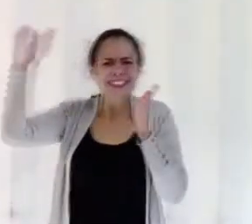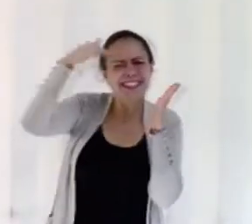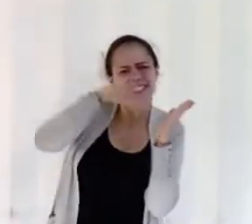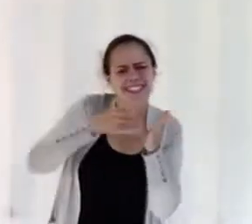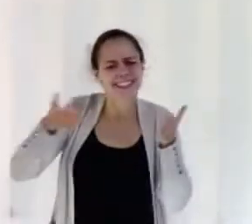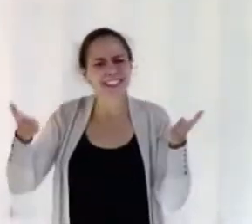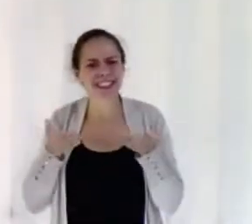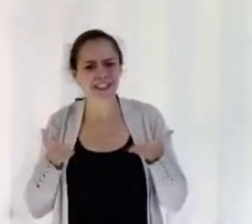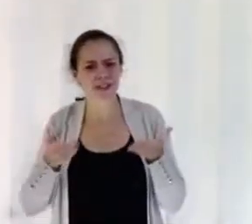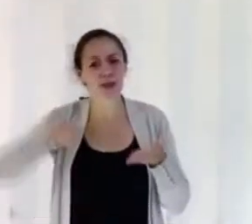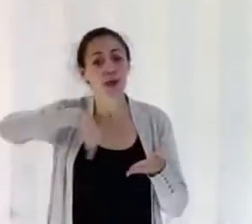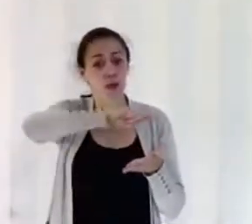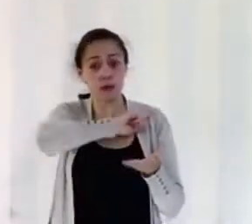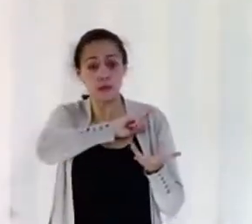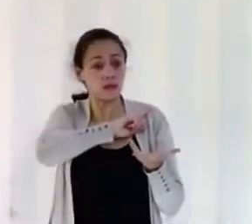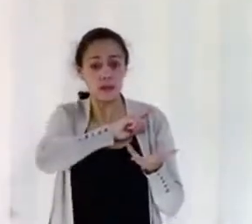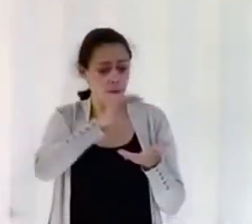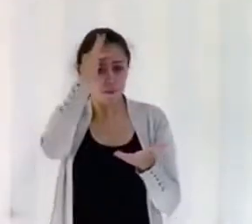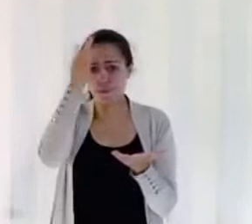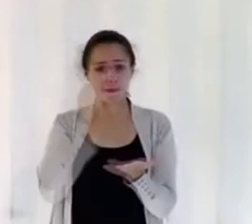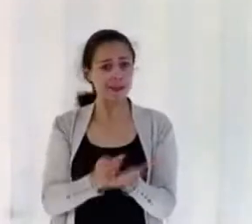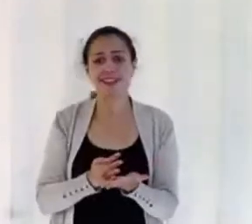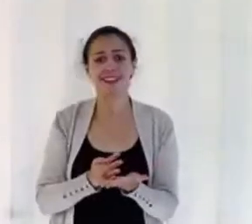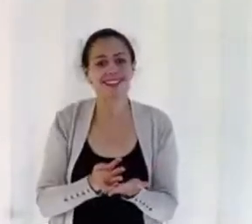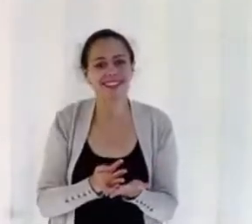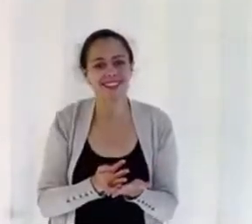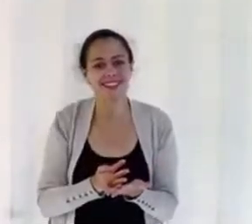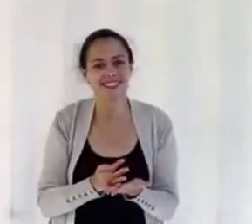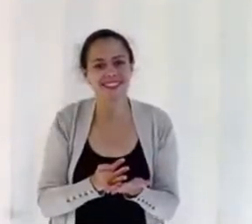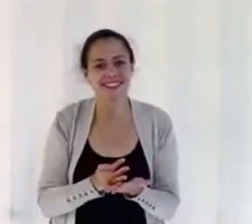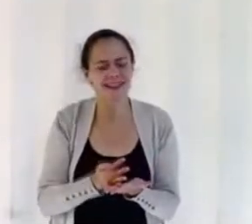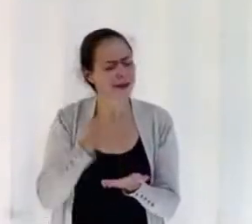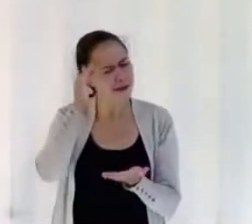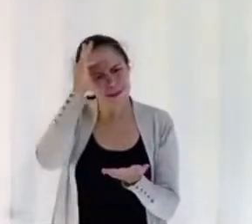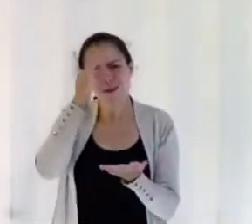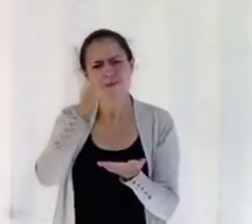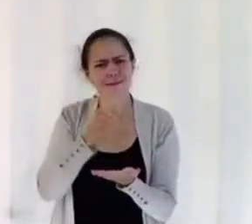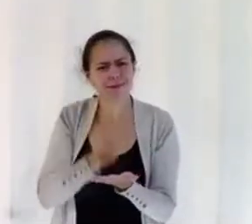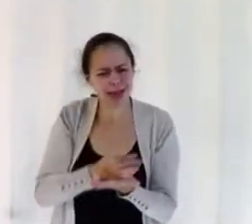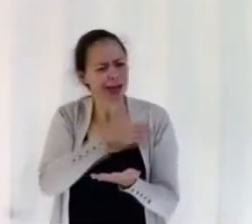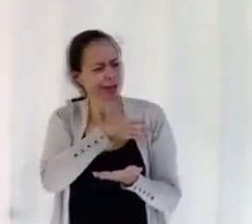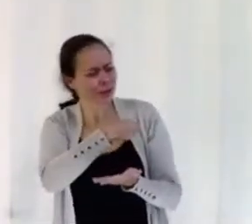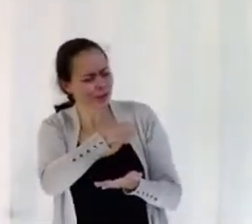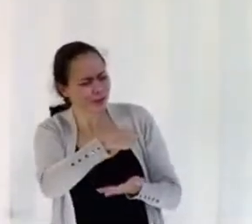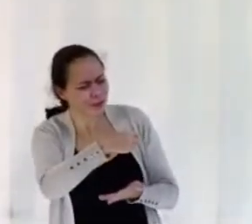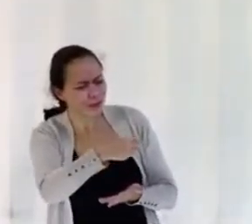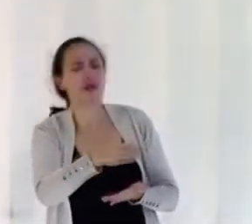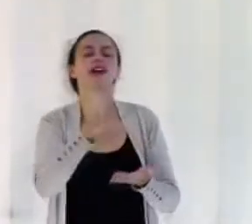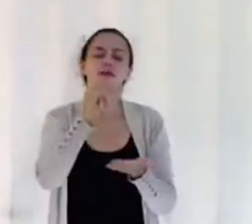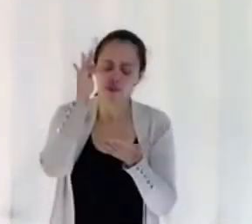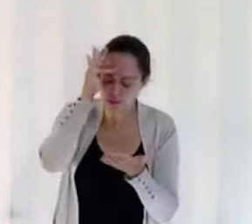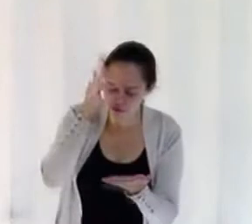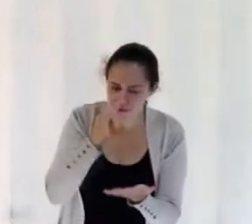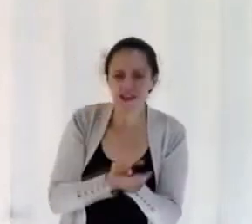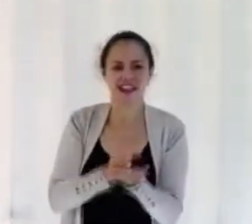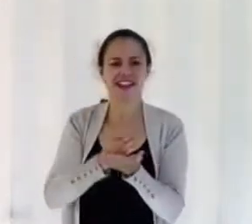bendita. Pela fé nós temos a nossa regeneração, conversão, perdão de pecados, a justificação, a